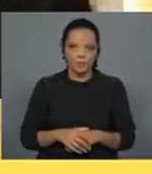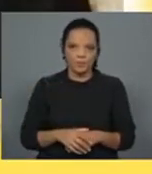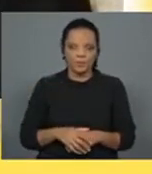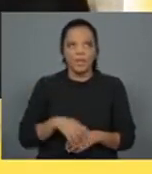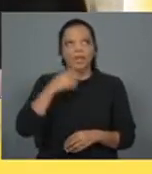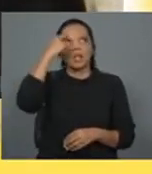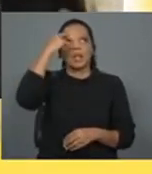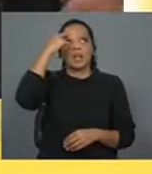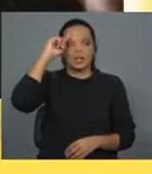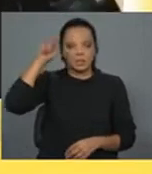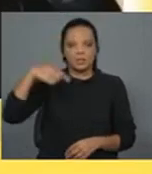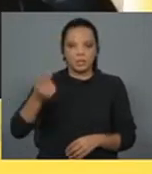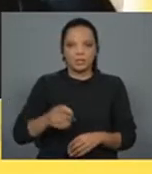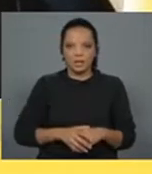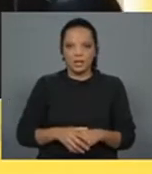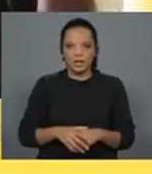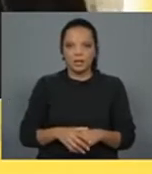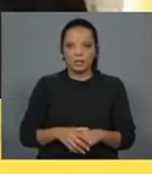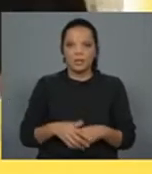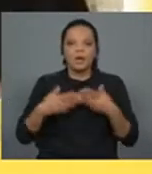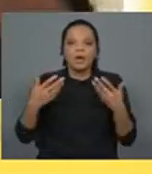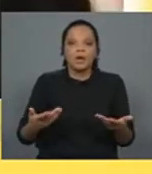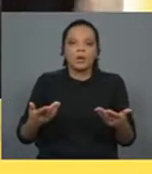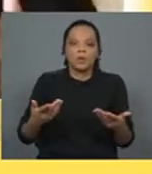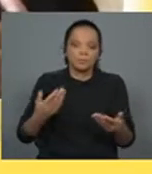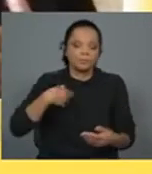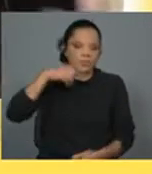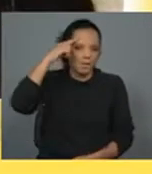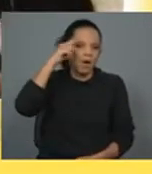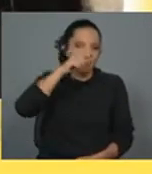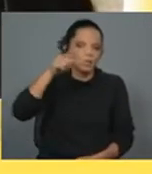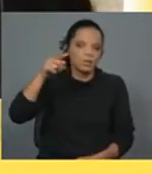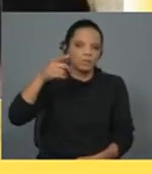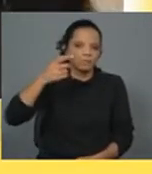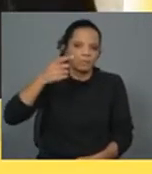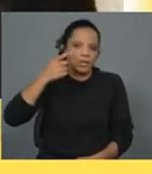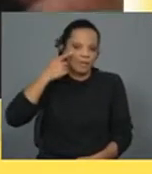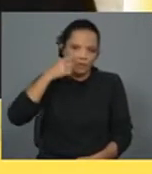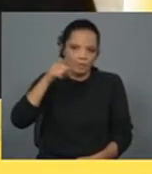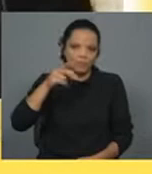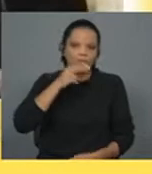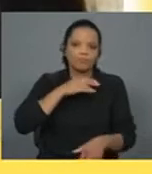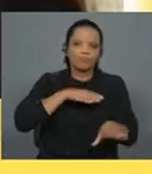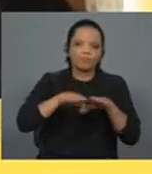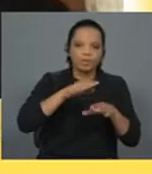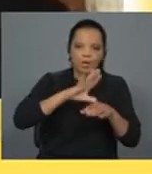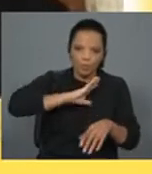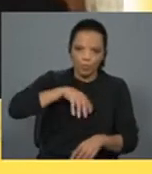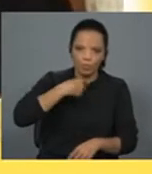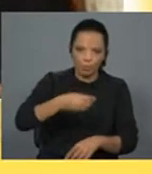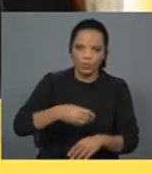consciência. Neste momento, nós sabemos, nós vemos sismos no mundo,